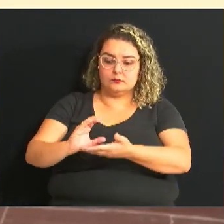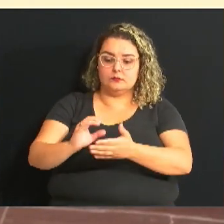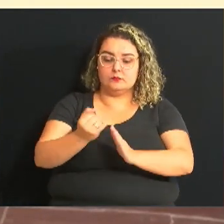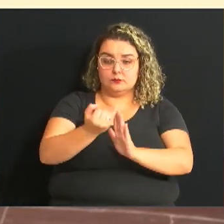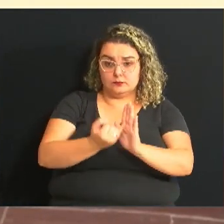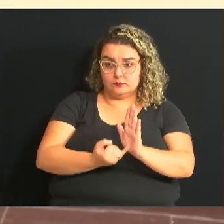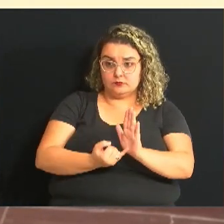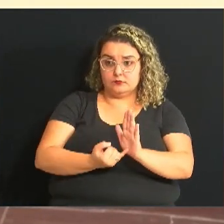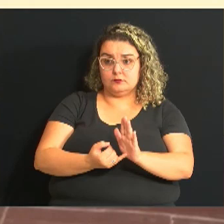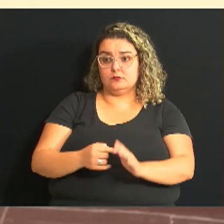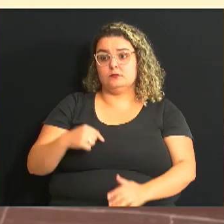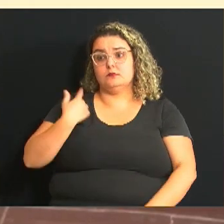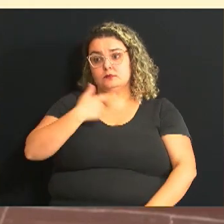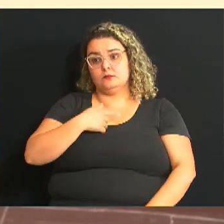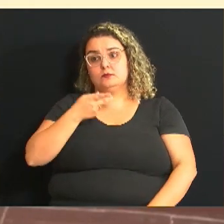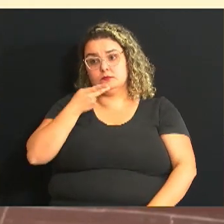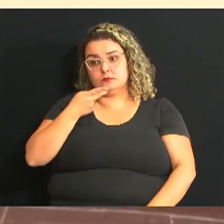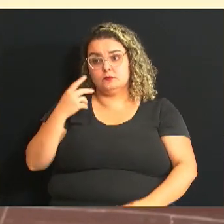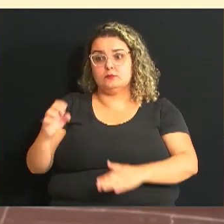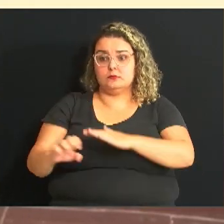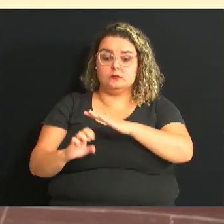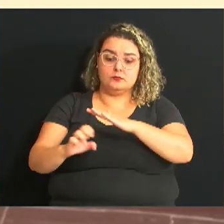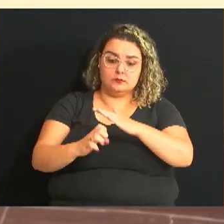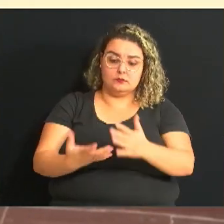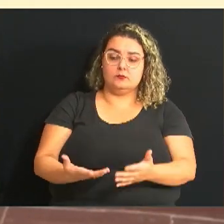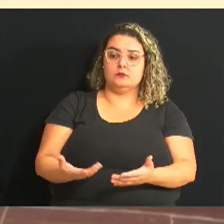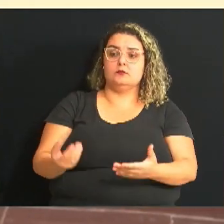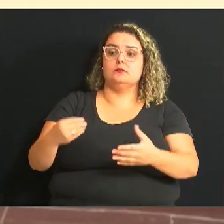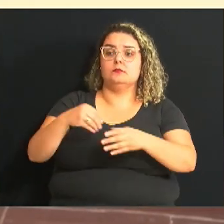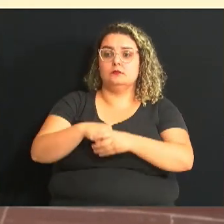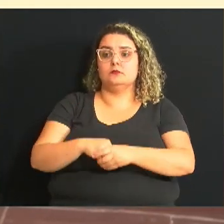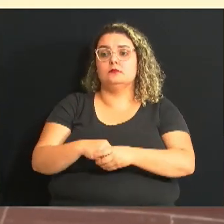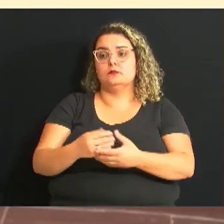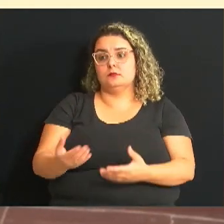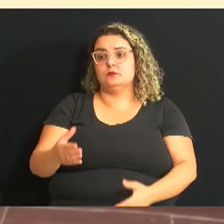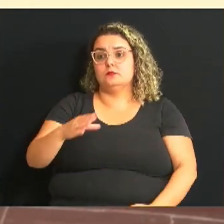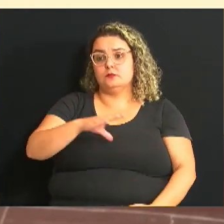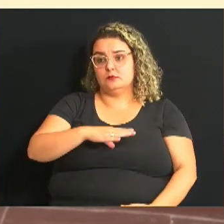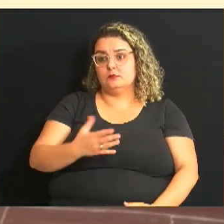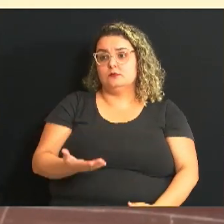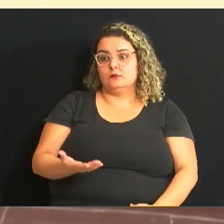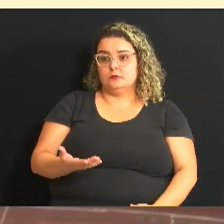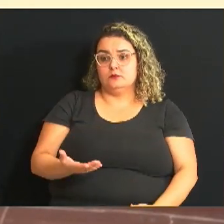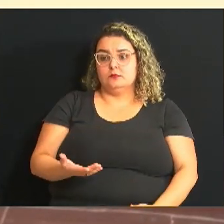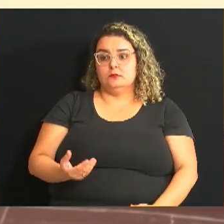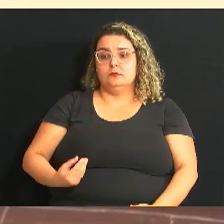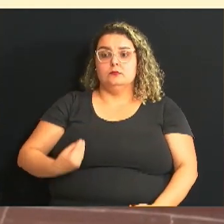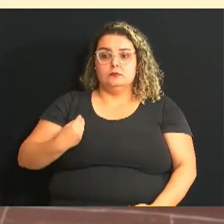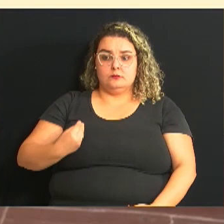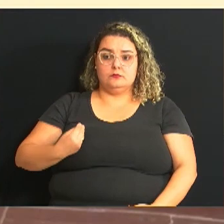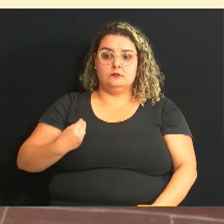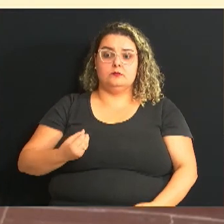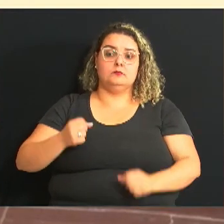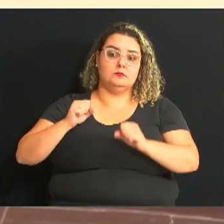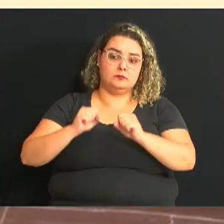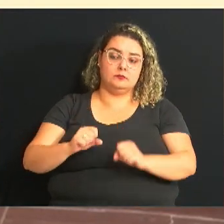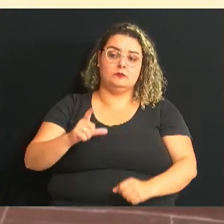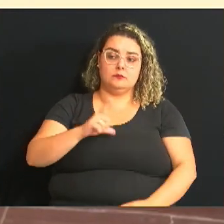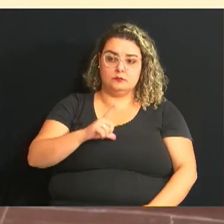das empresas que podem fazer isso e deixar dentro do próprio município, aonde elas estão, elas podem